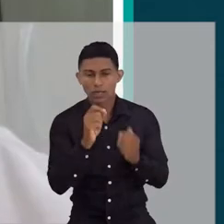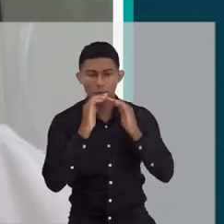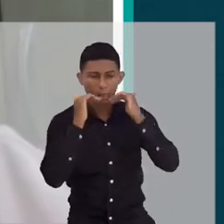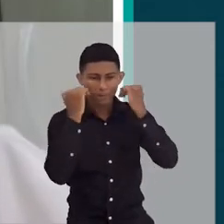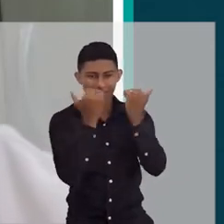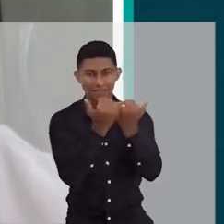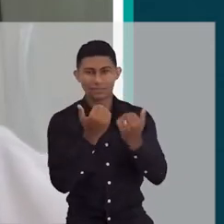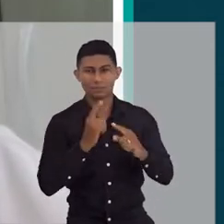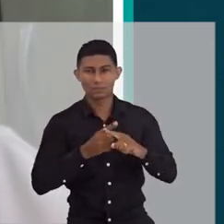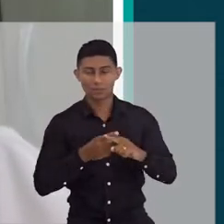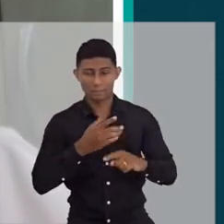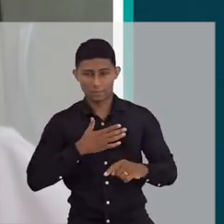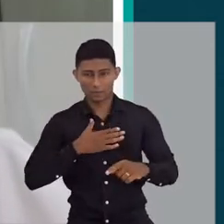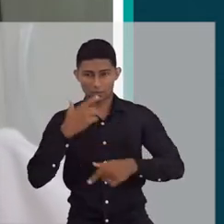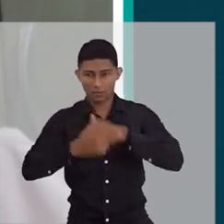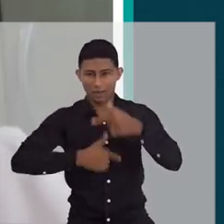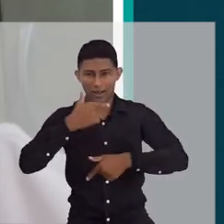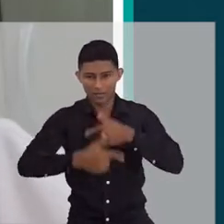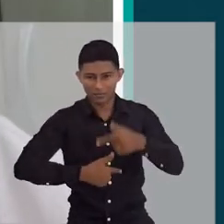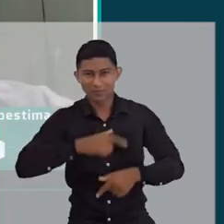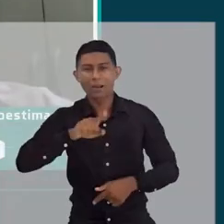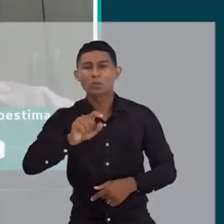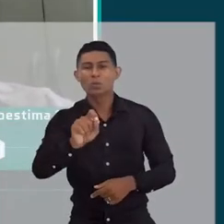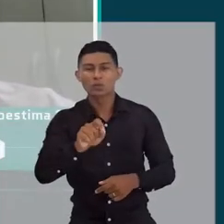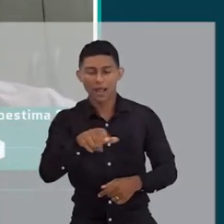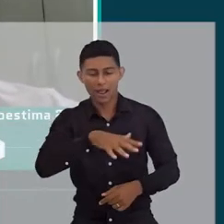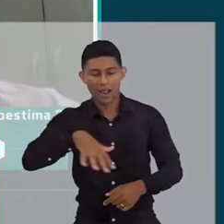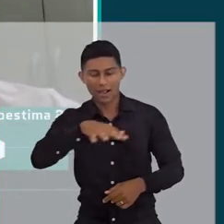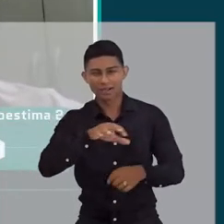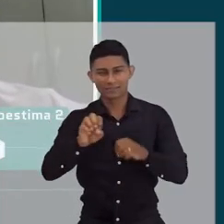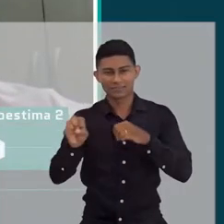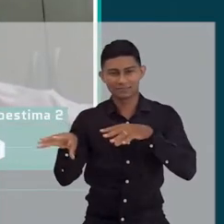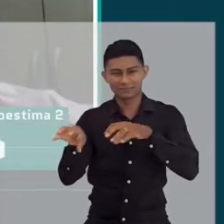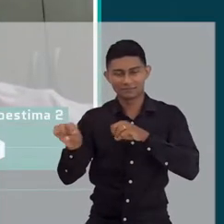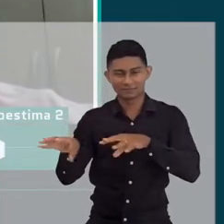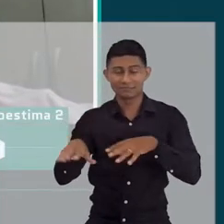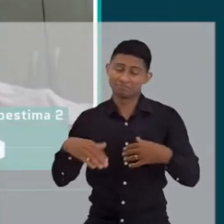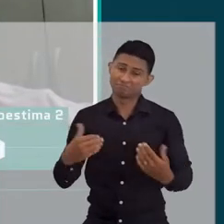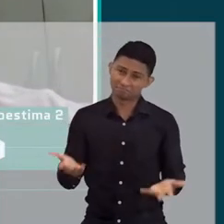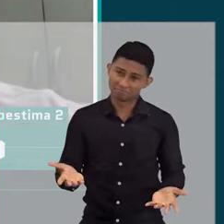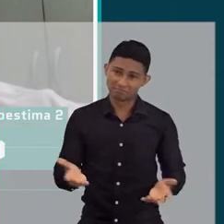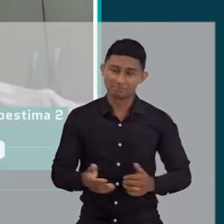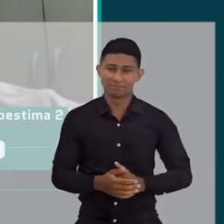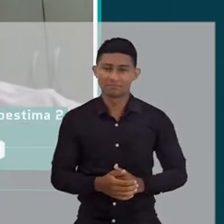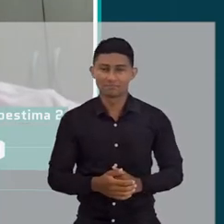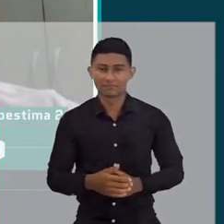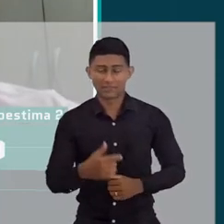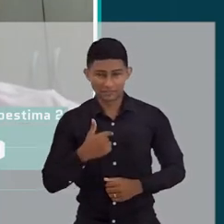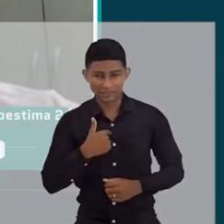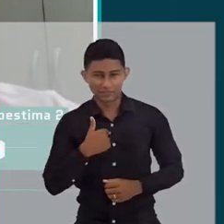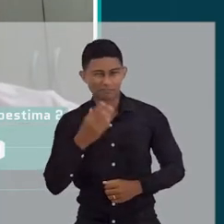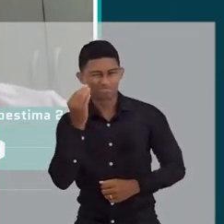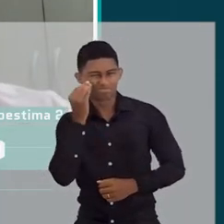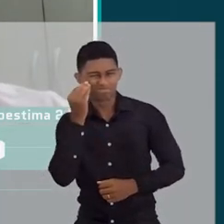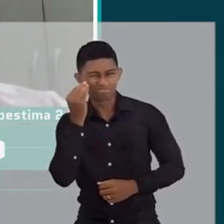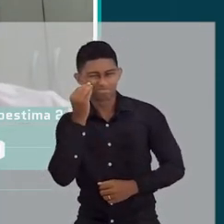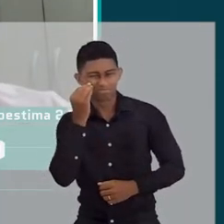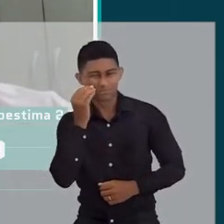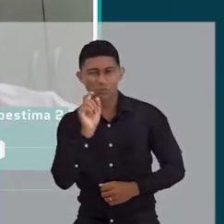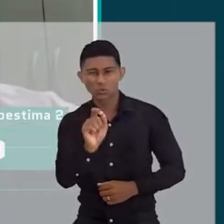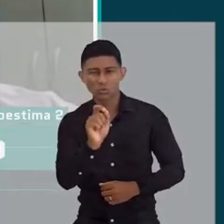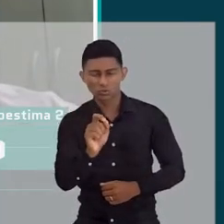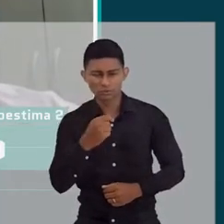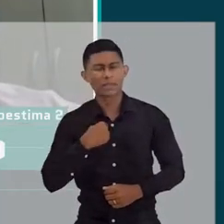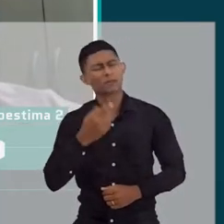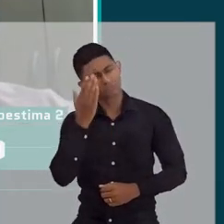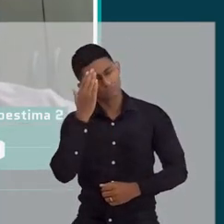comunidade no sentido de, né? Por exemplo, meu trabalho é educação, né? Eu trabalho com educação, então, Eu procurei, sei lá, monetizar